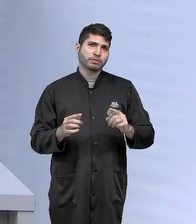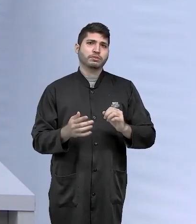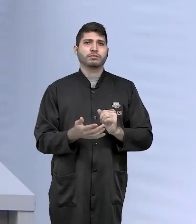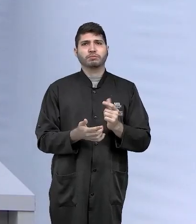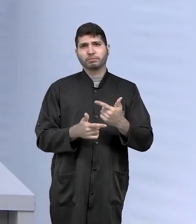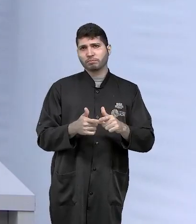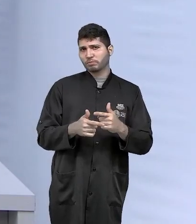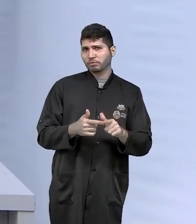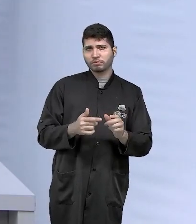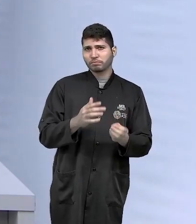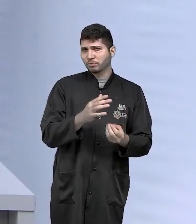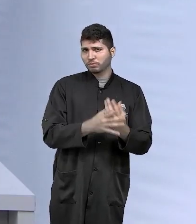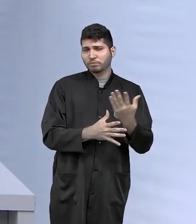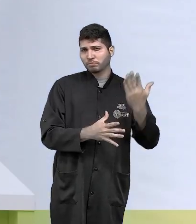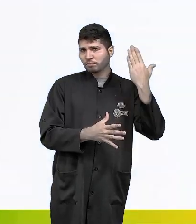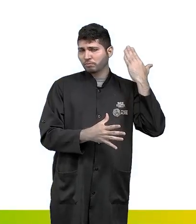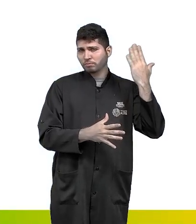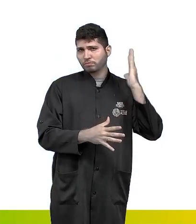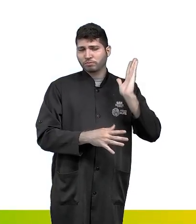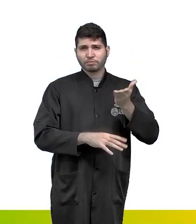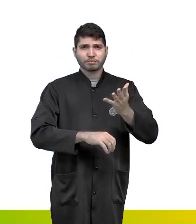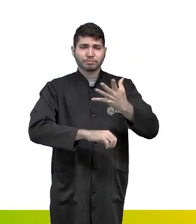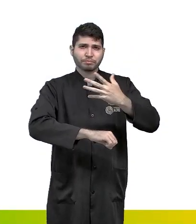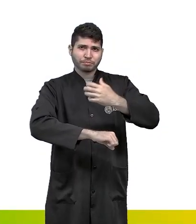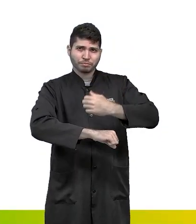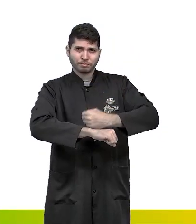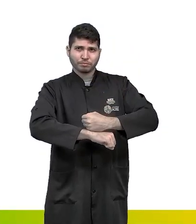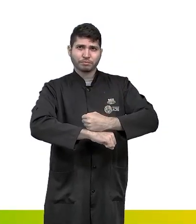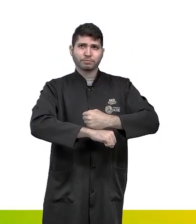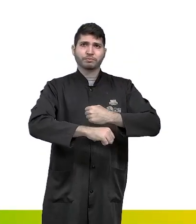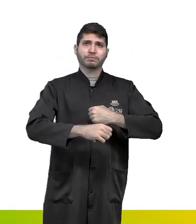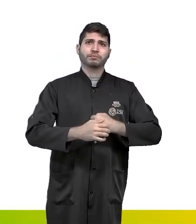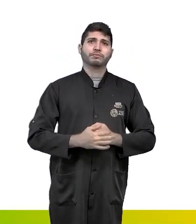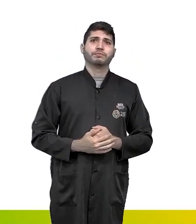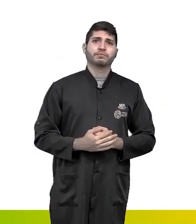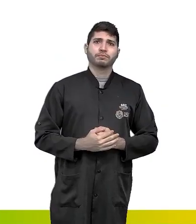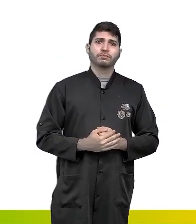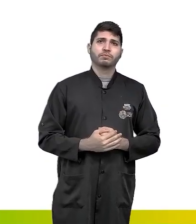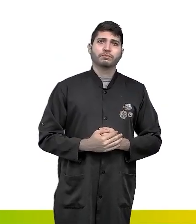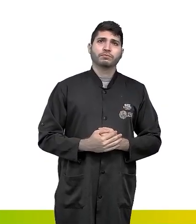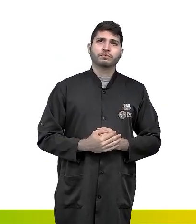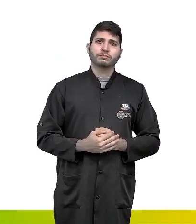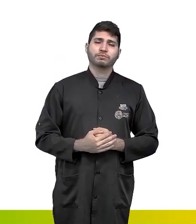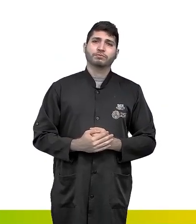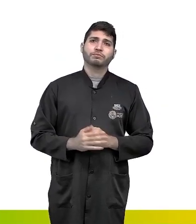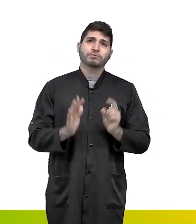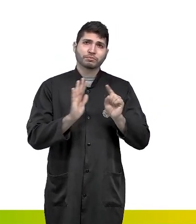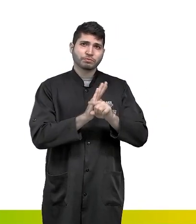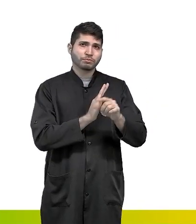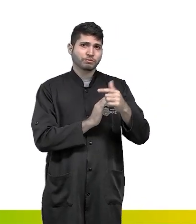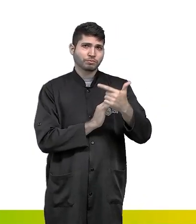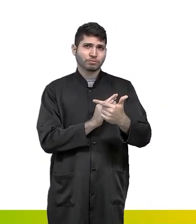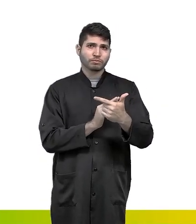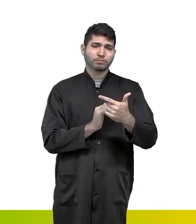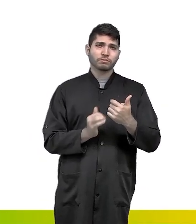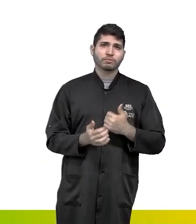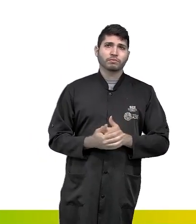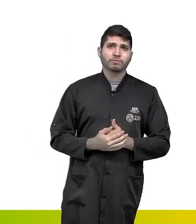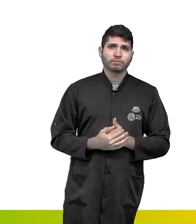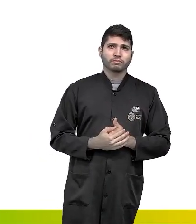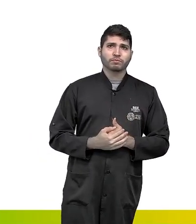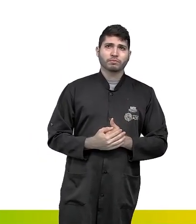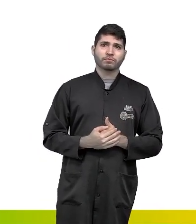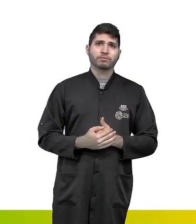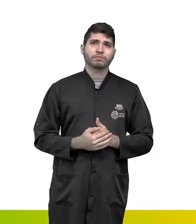claro. Vamos para a questão de número 2? A questão de número 2, nossa última questão, diz o seguinte: